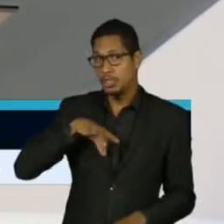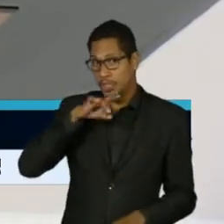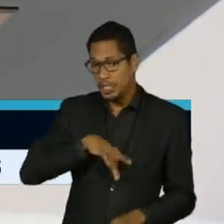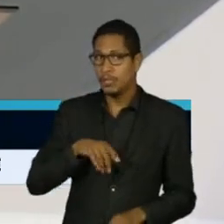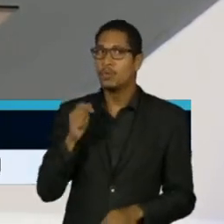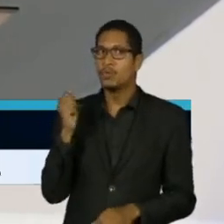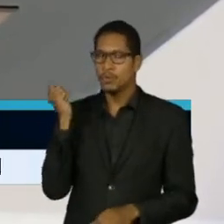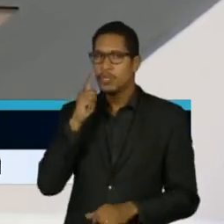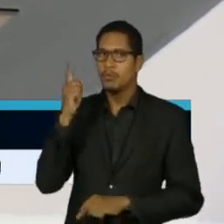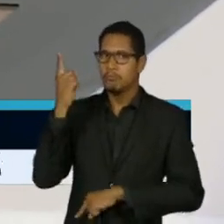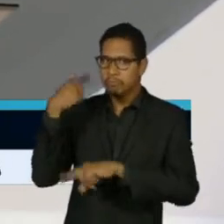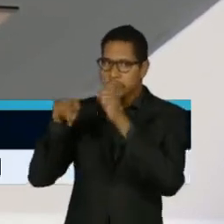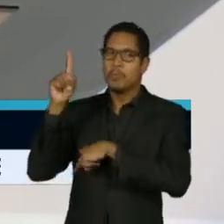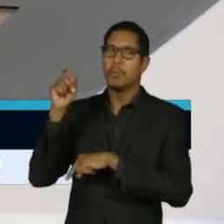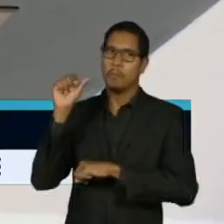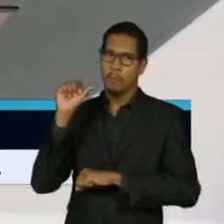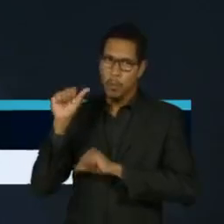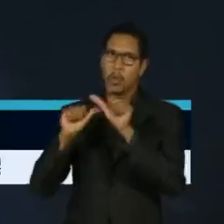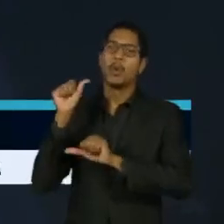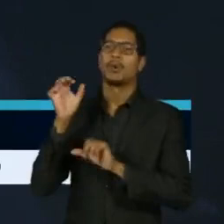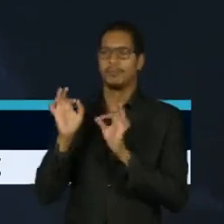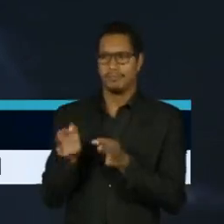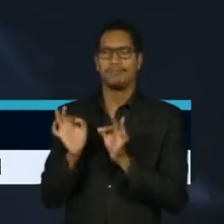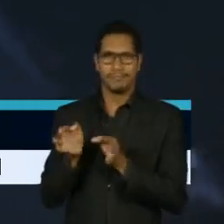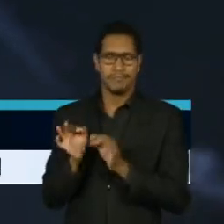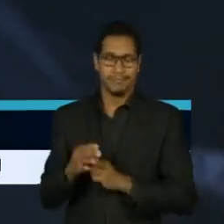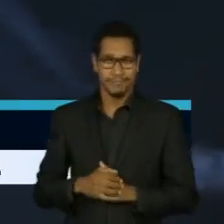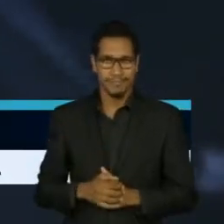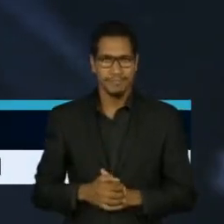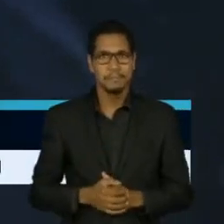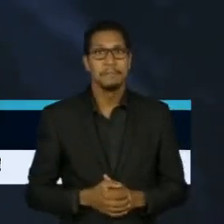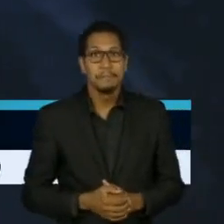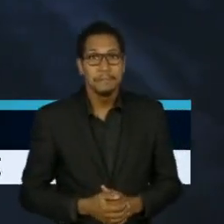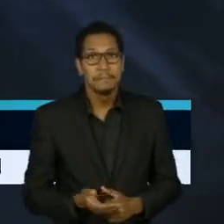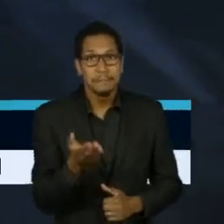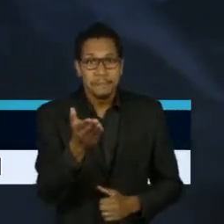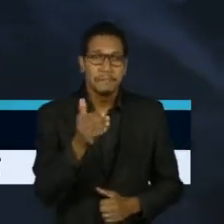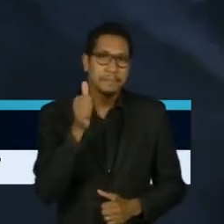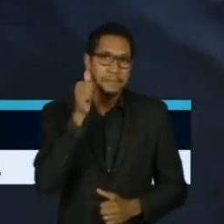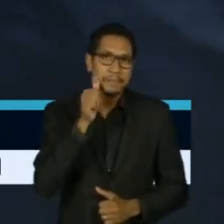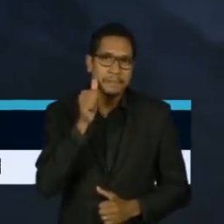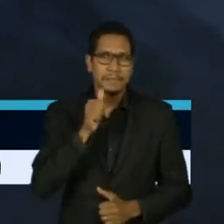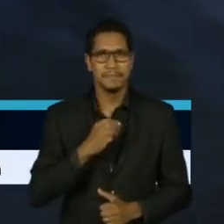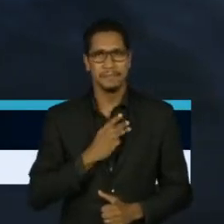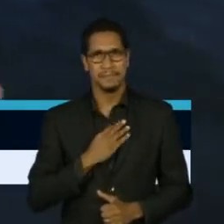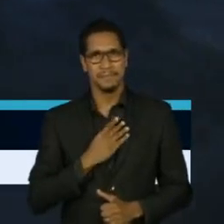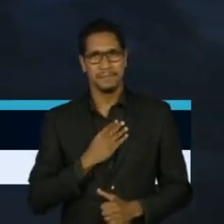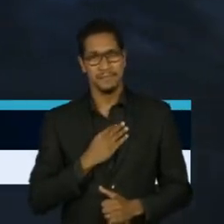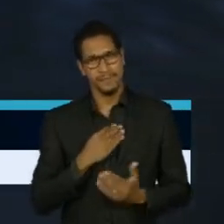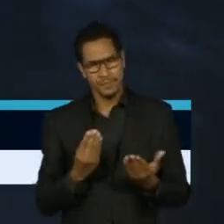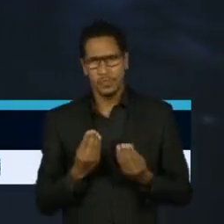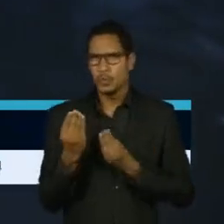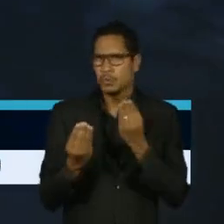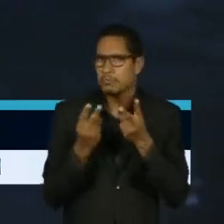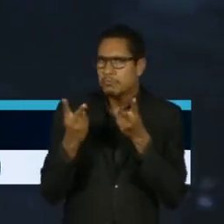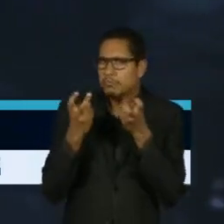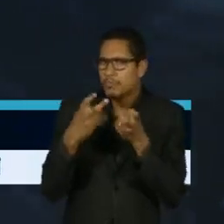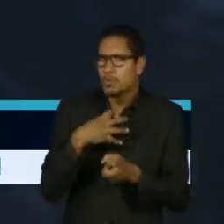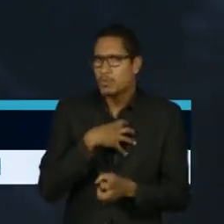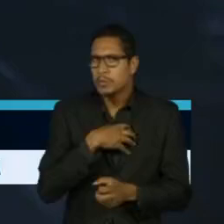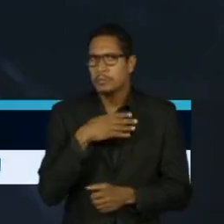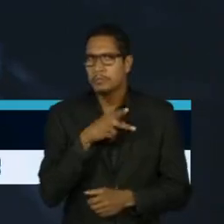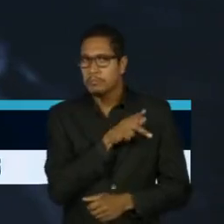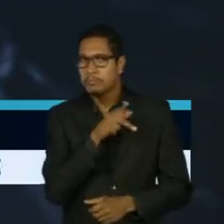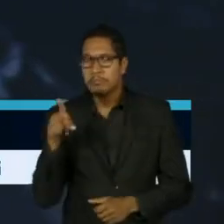mulheres. Patrícia, e você, colega jornalista, como é que você vê o comportamento do presidente aí, como a gente